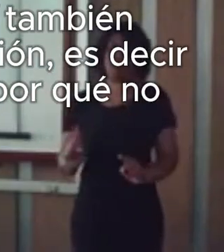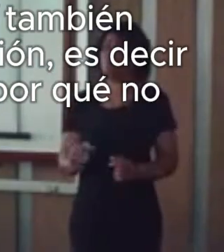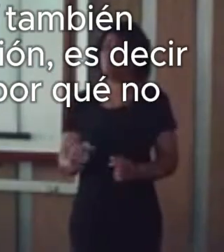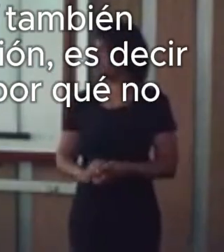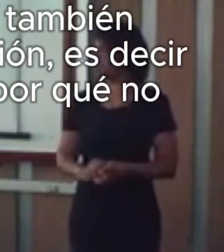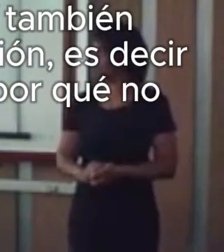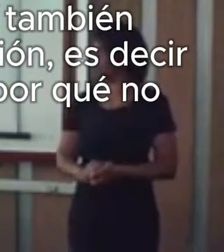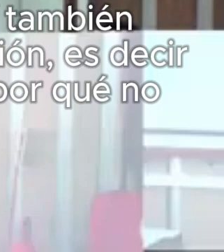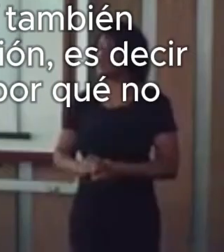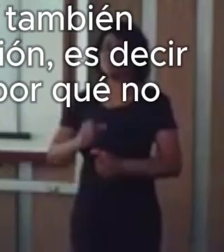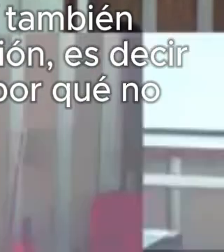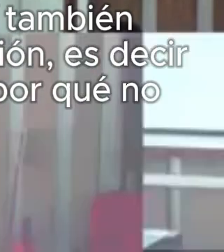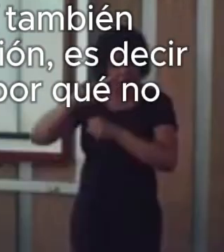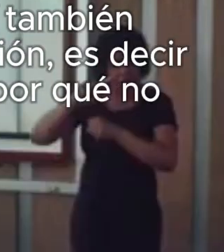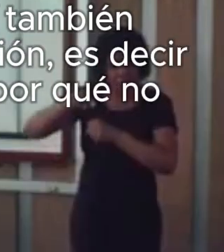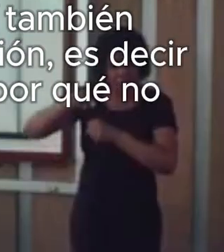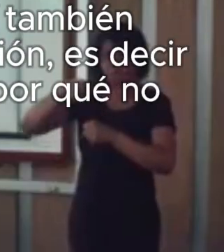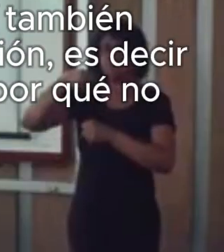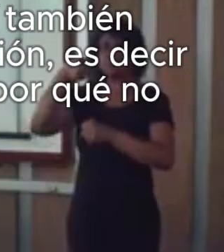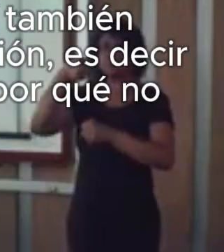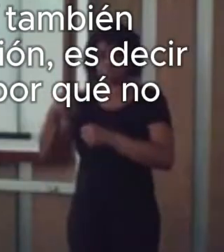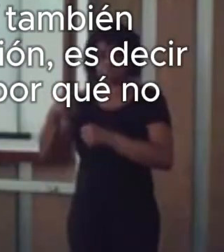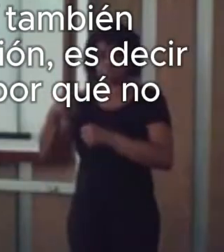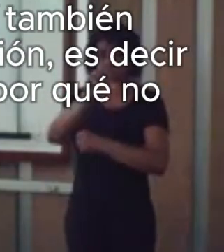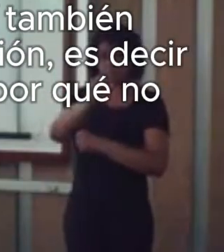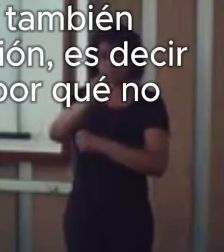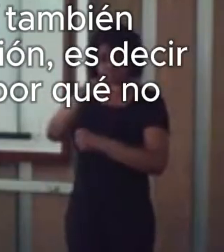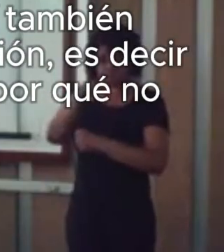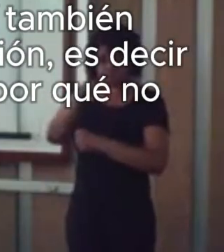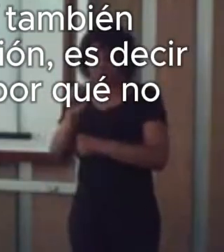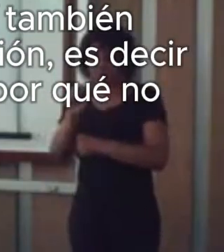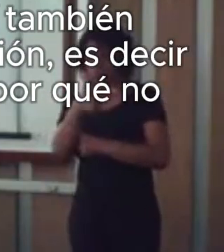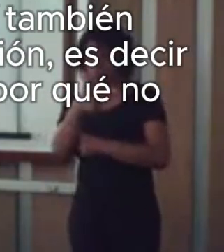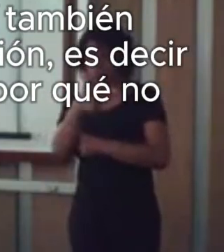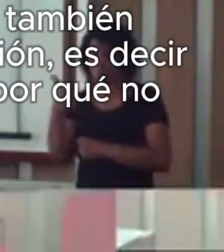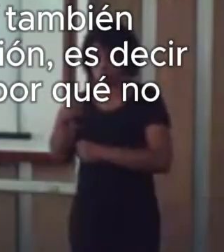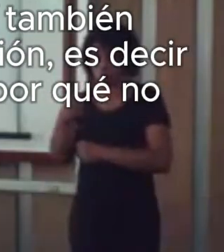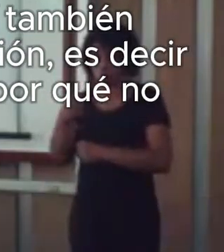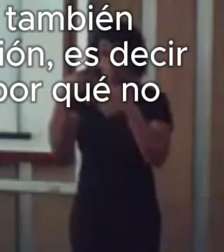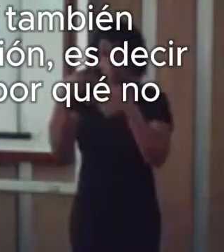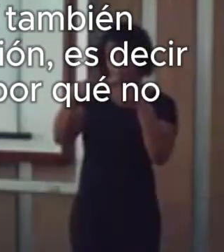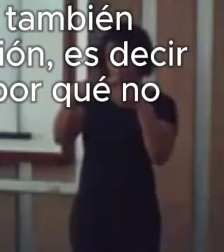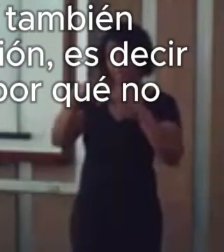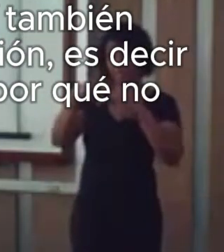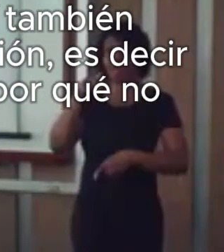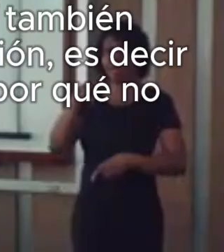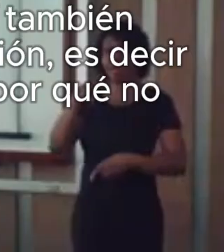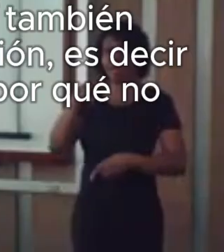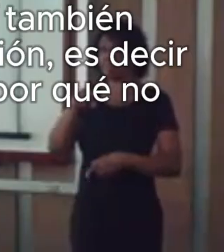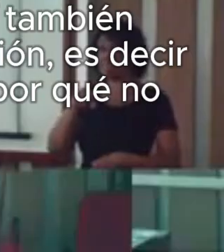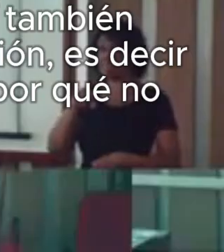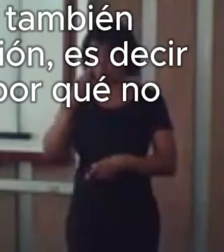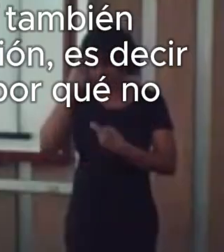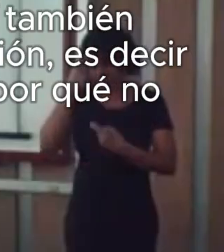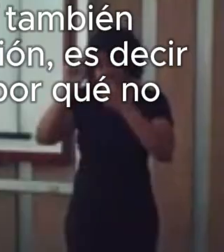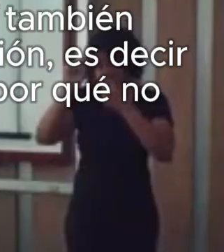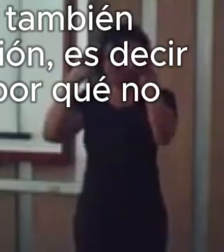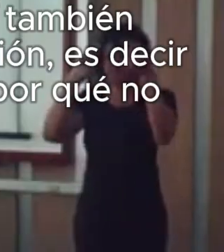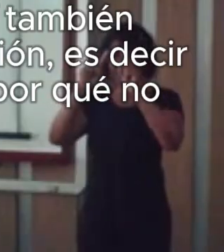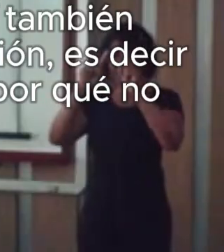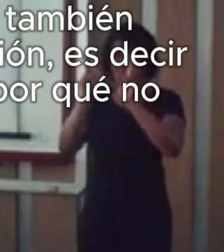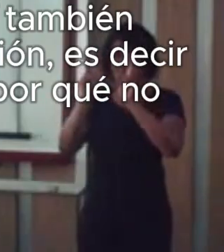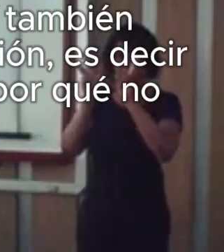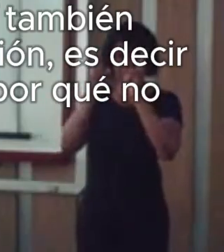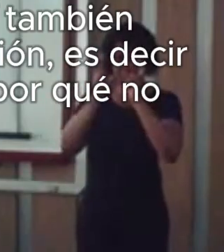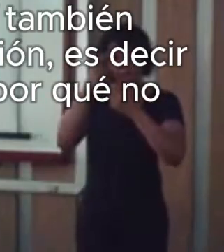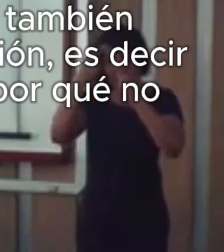só anos depois, né? O caso da Sanofi foi em 2011. Porque ela tem inventividade, quer dizer, vai se reconhecer que é